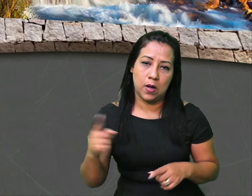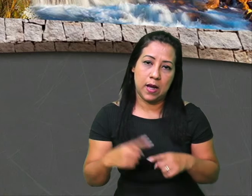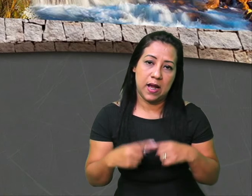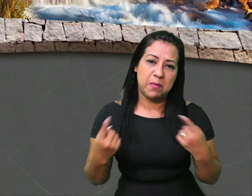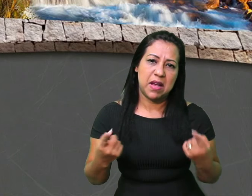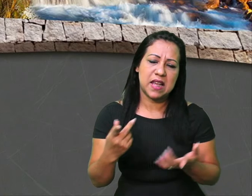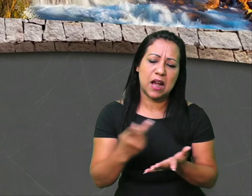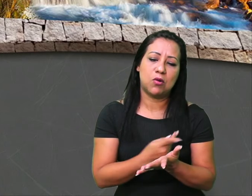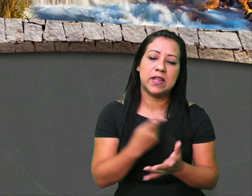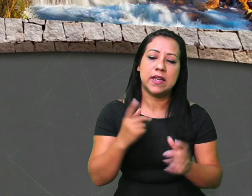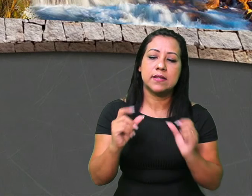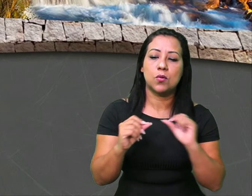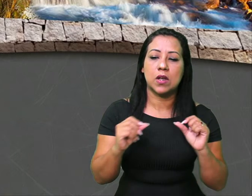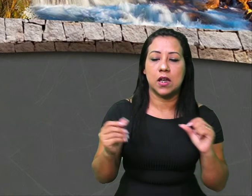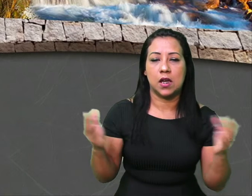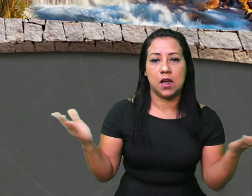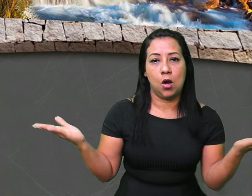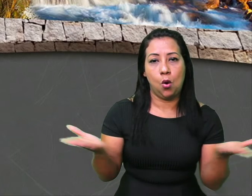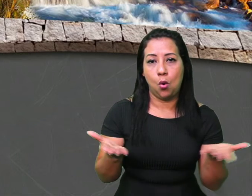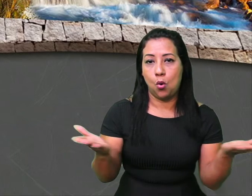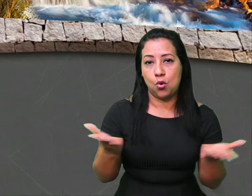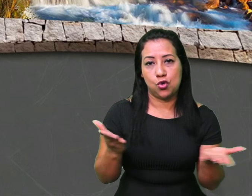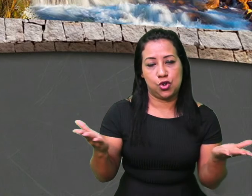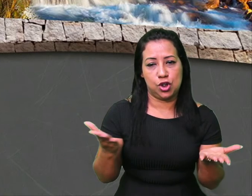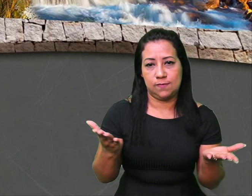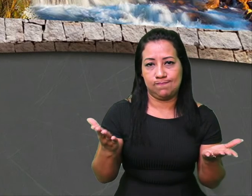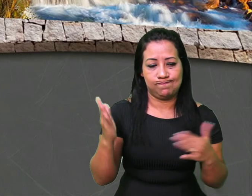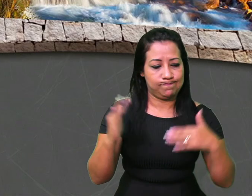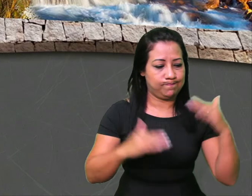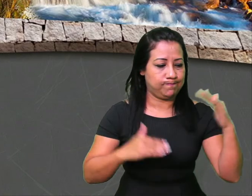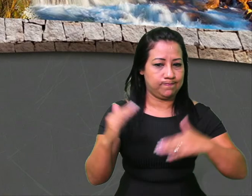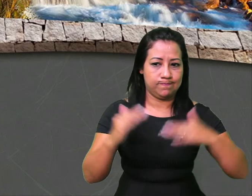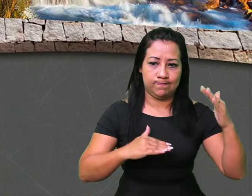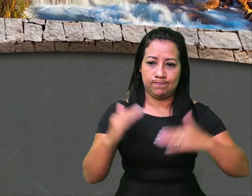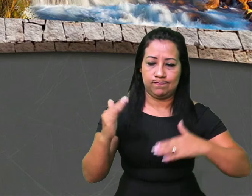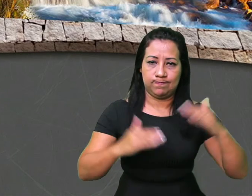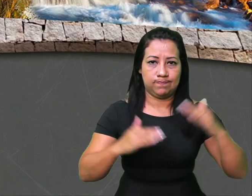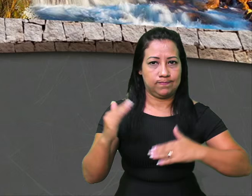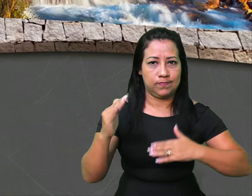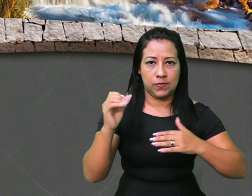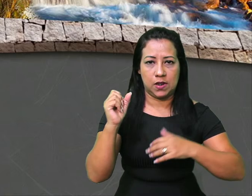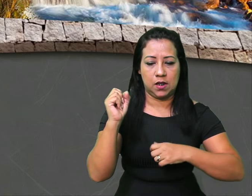E no momento em que tem desconcentração industrial, o que é que vai ocorrer?